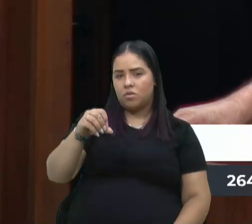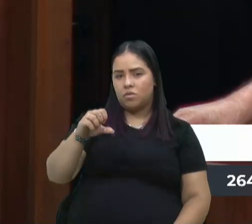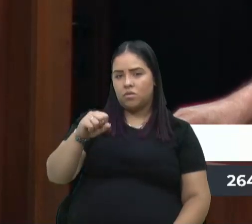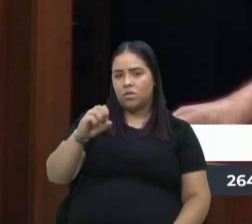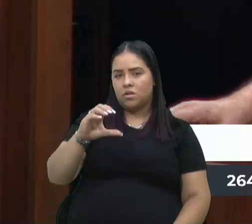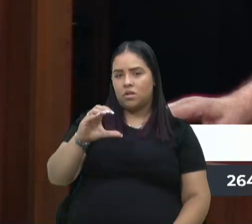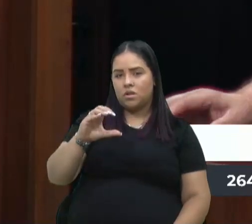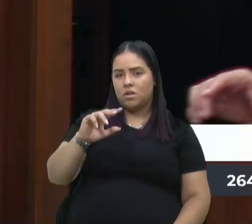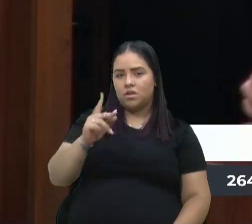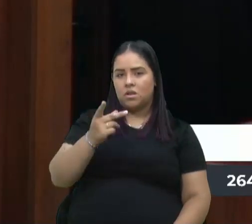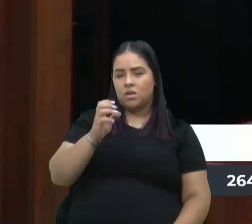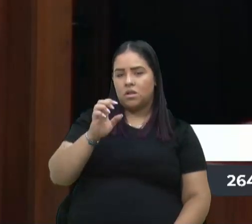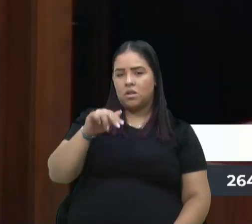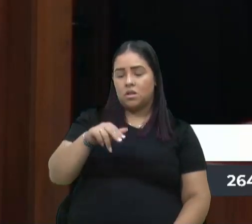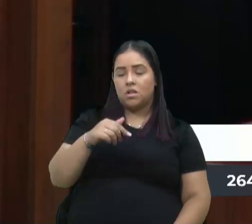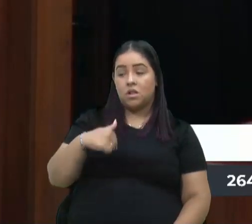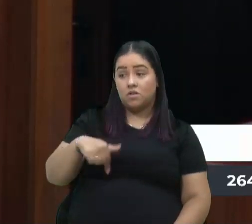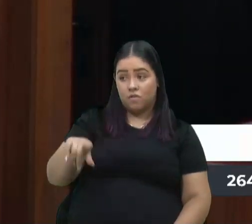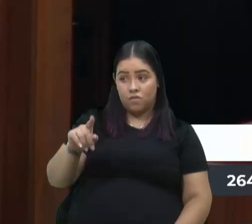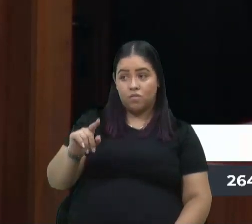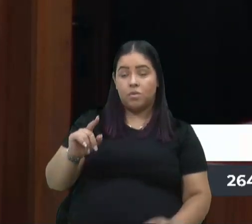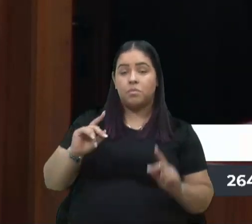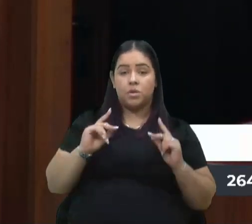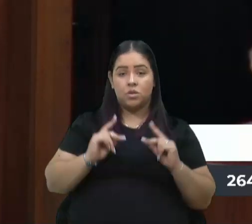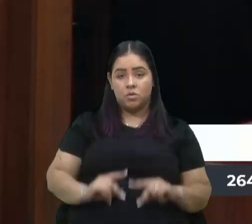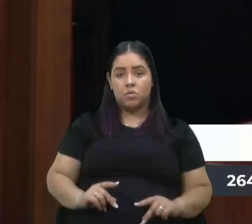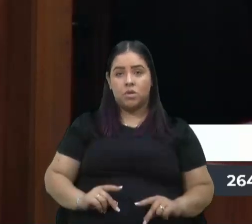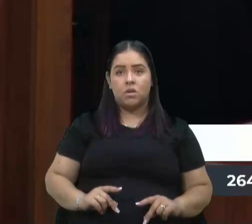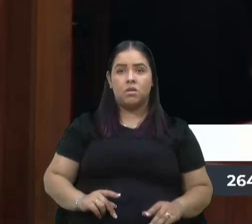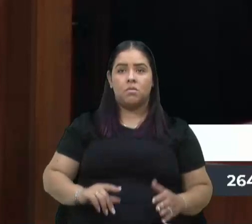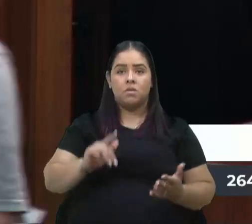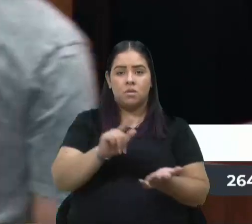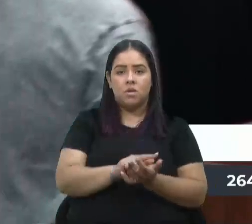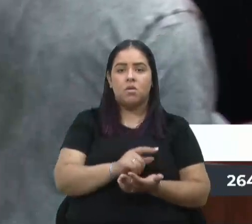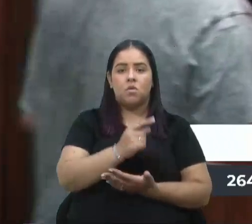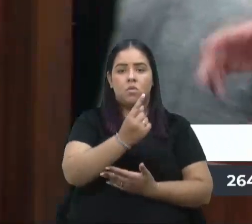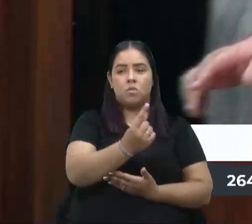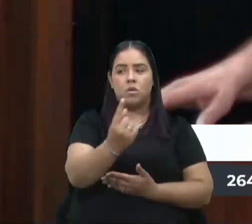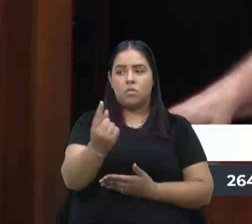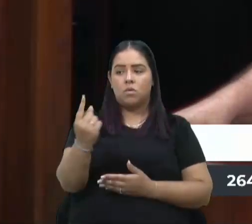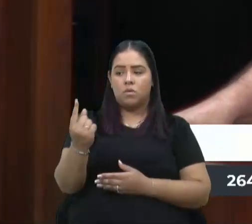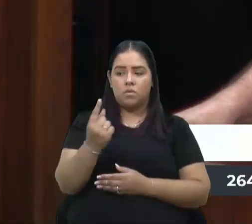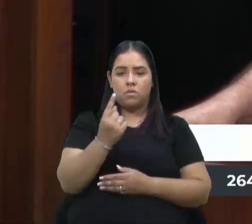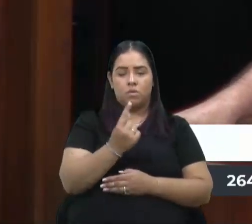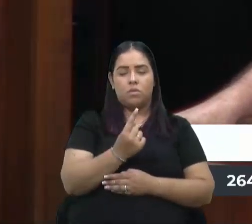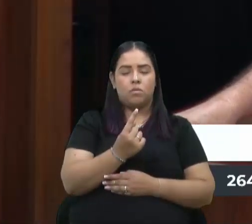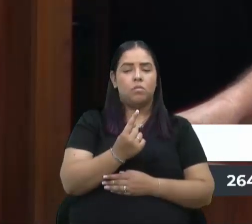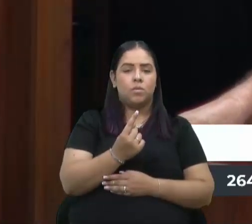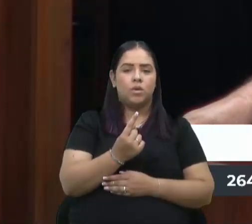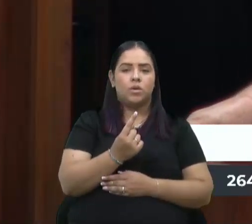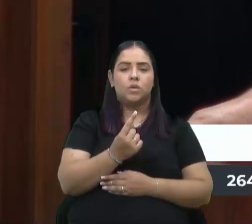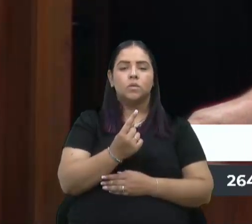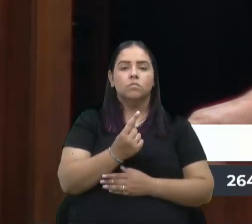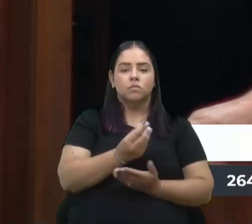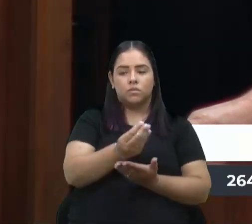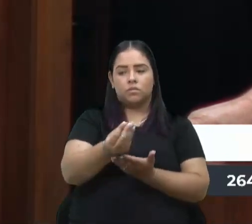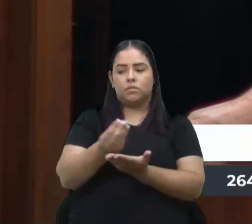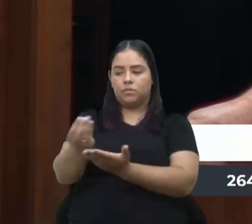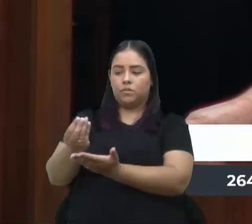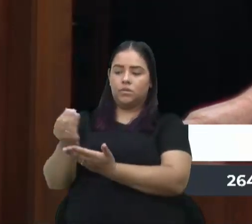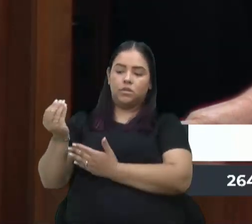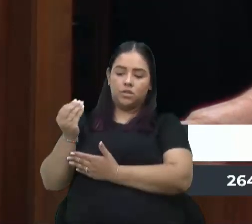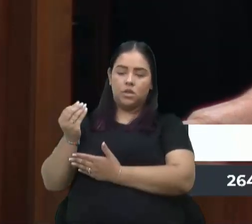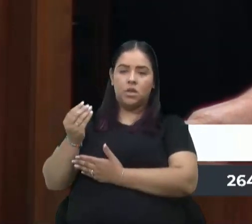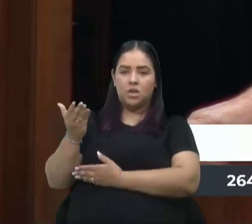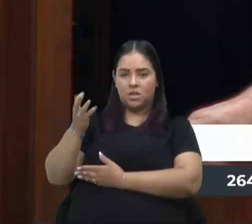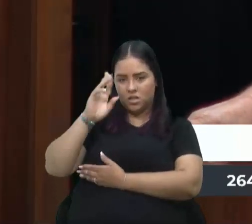época, levou para o pessoal lá, panfletinho, passou de 1 a 1, como diretor do SAMAI, para as pessoas. Eu quero